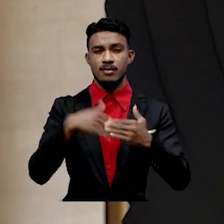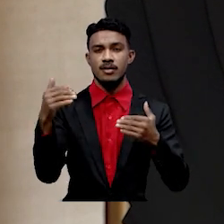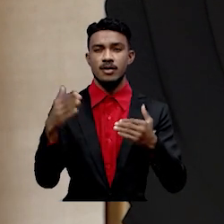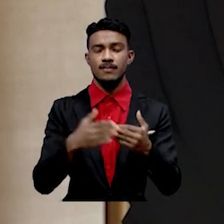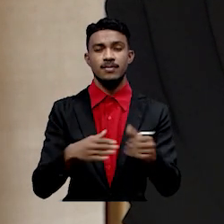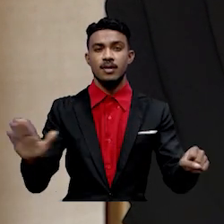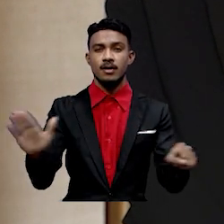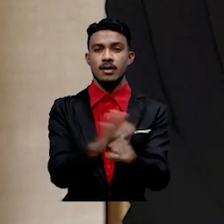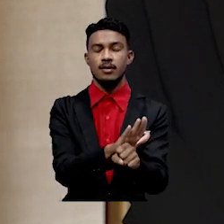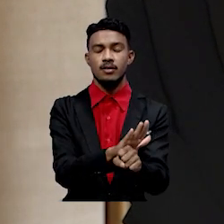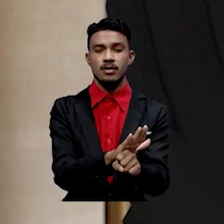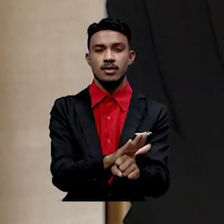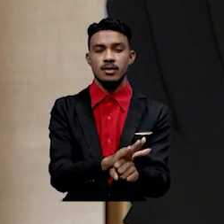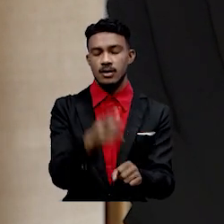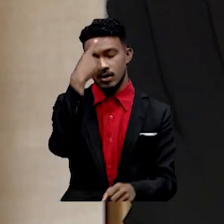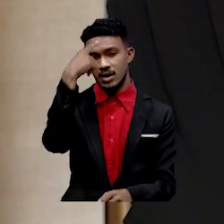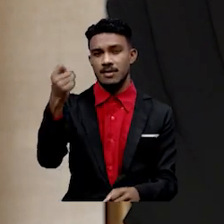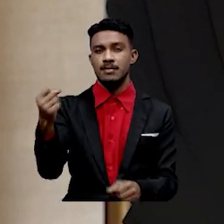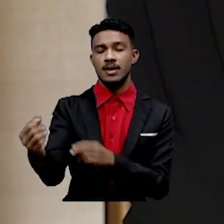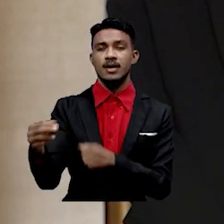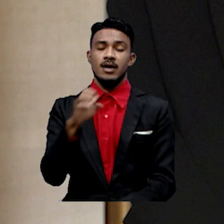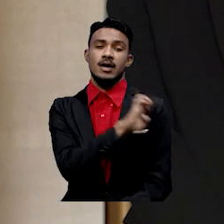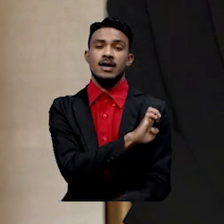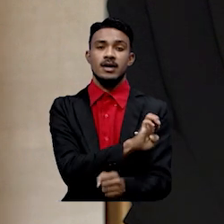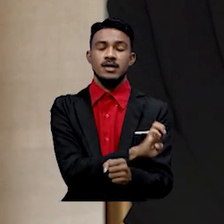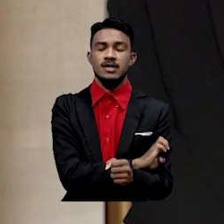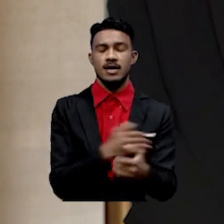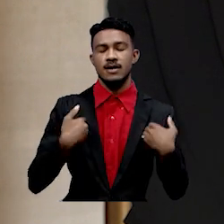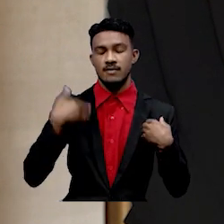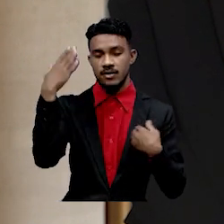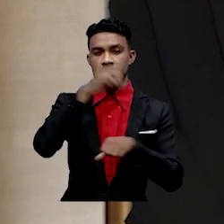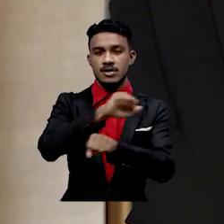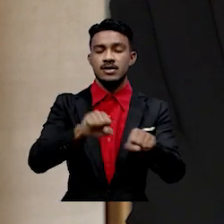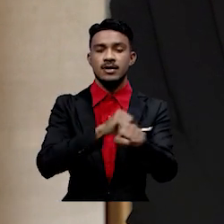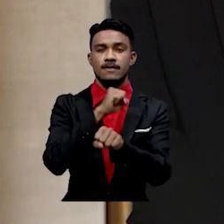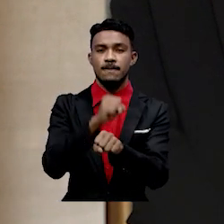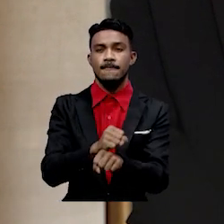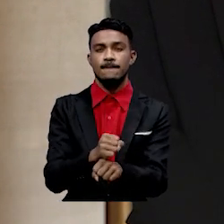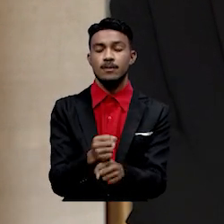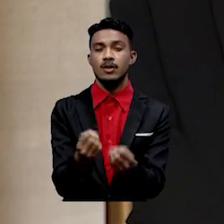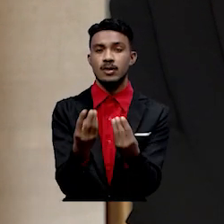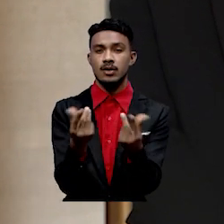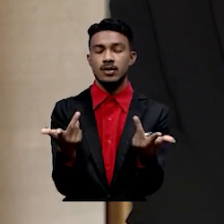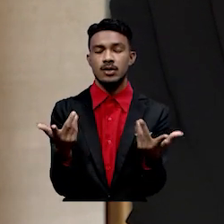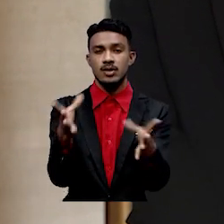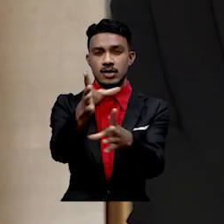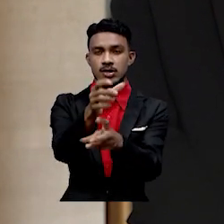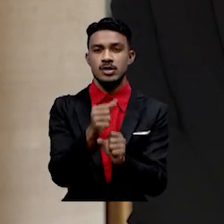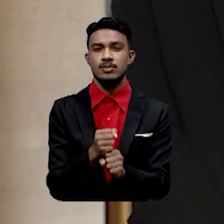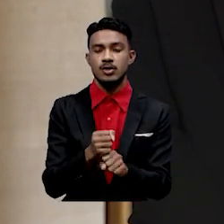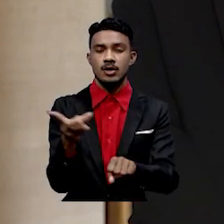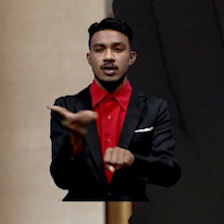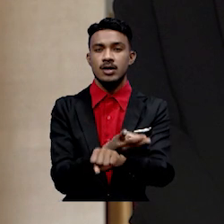na colona, tamba energia, power, e Singapura, lato, ato, simultan, data center